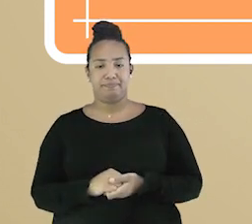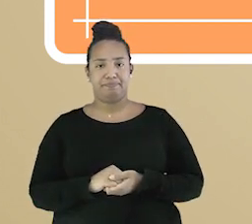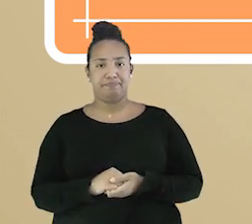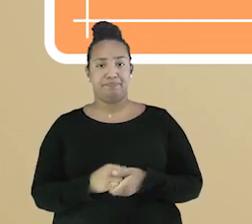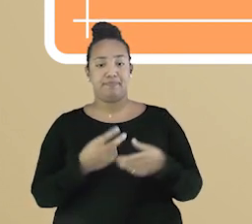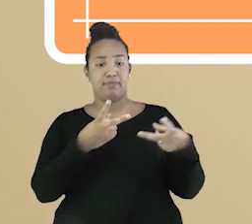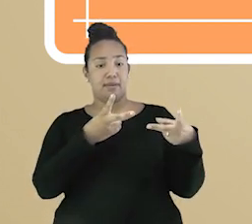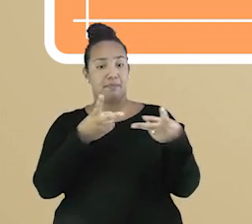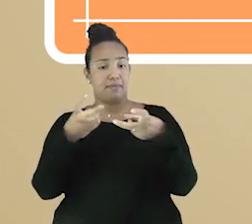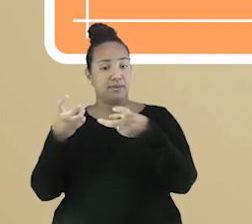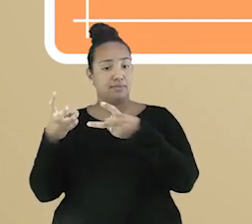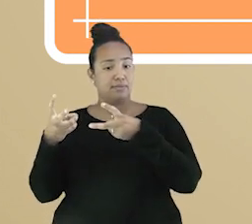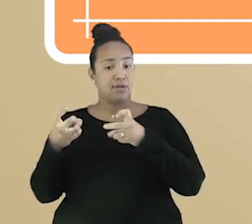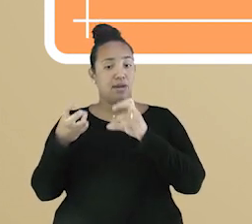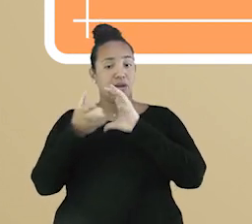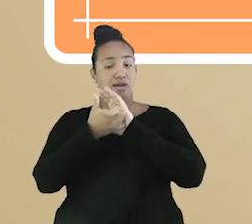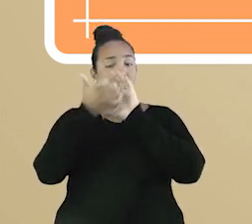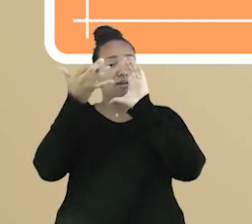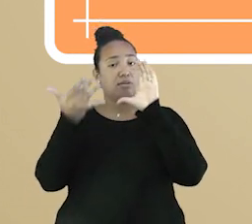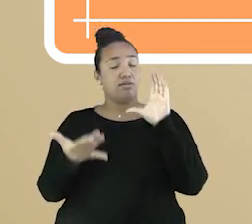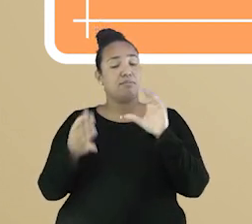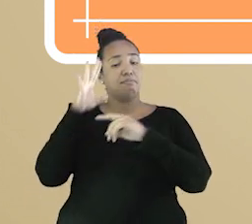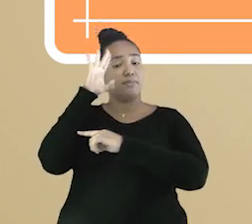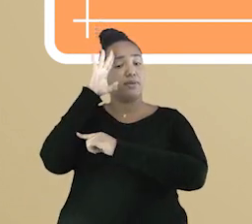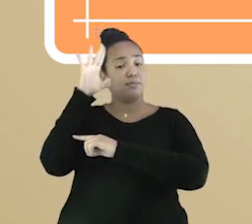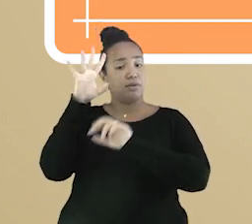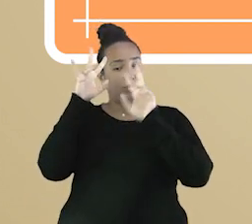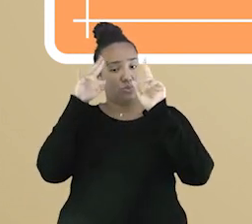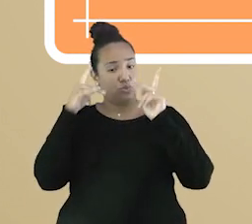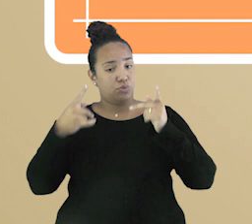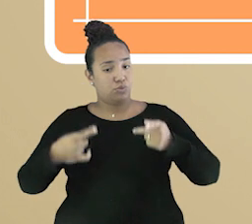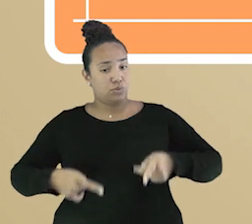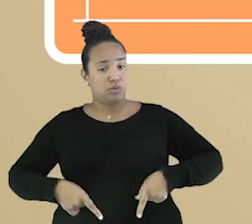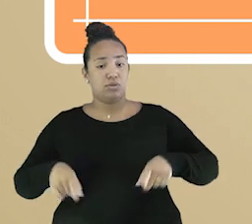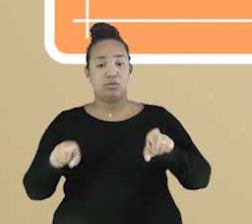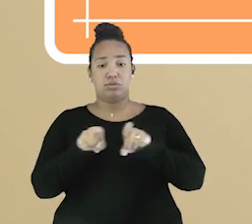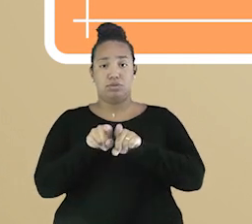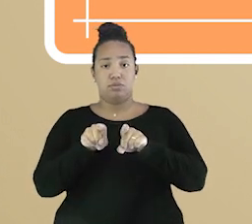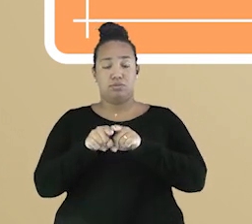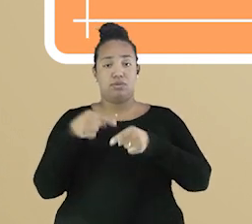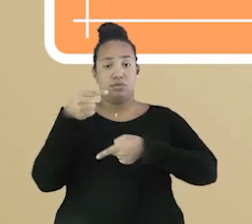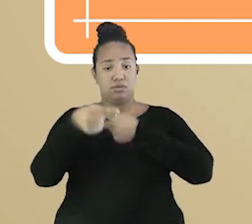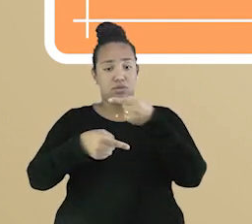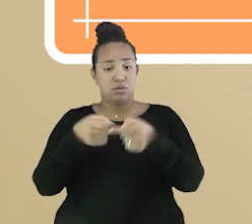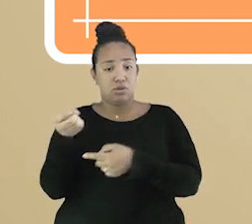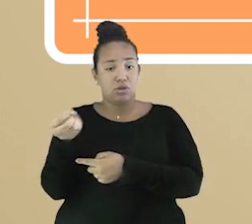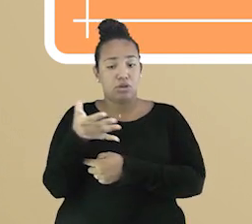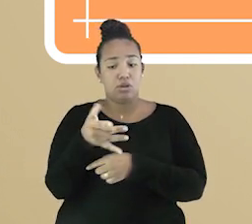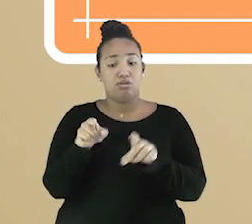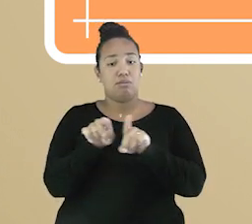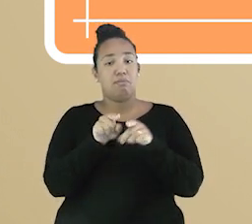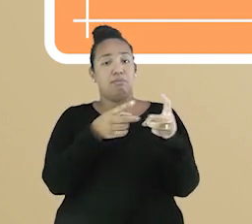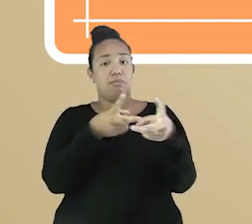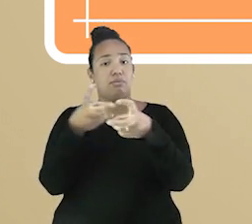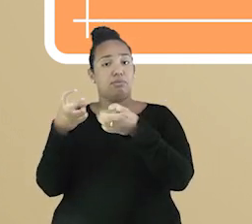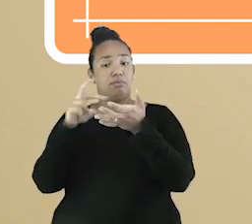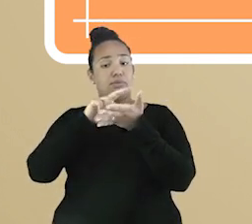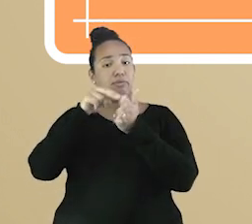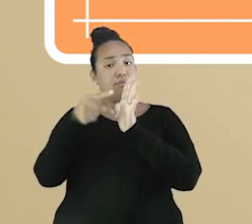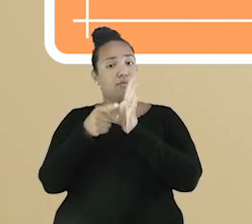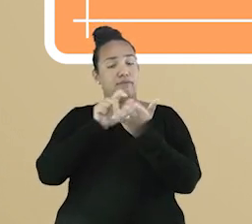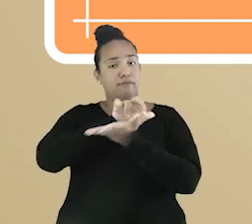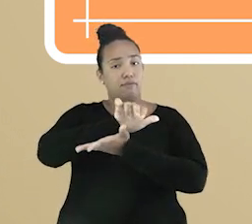habilidade: identificar as principais características do humanismo e do renascimento, analisar os seus